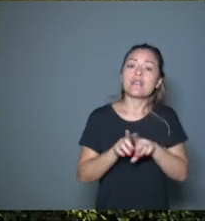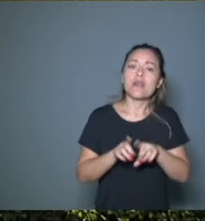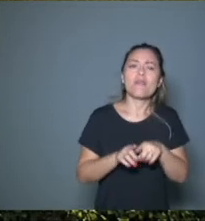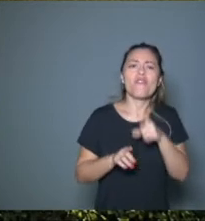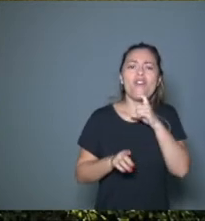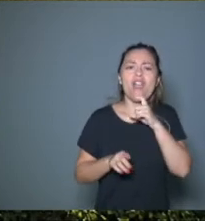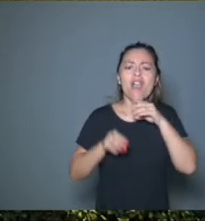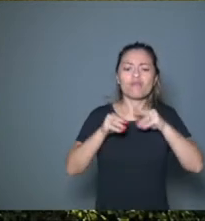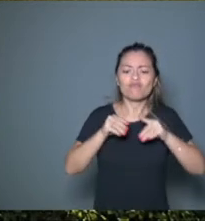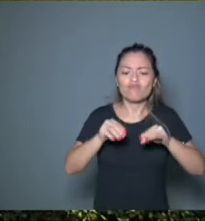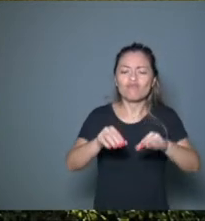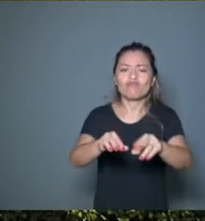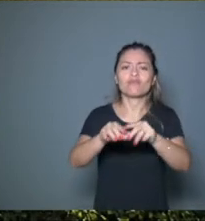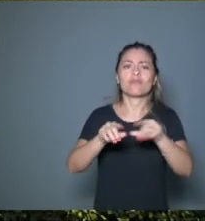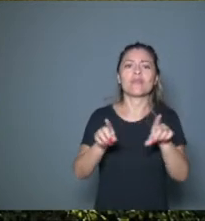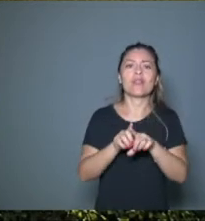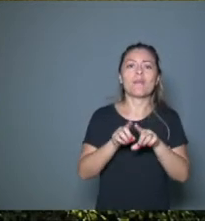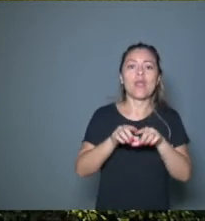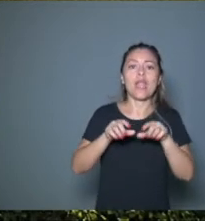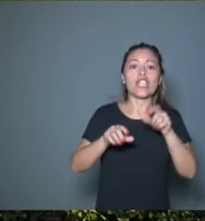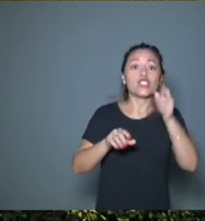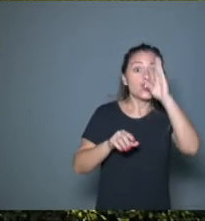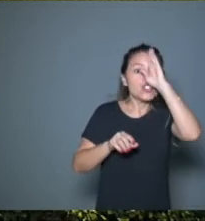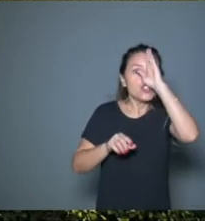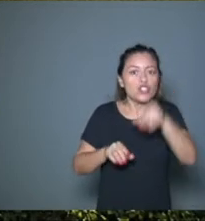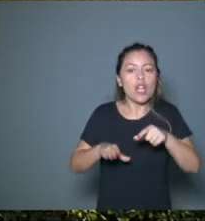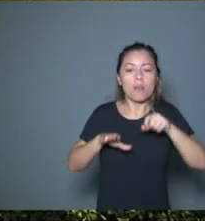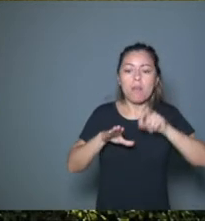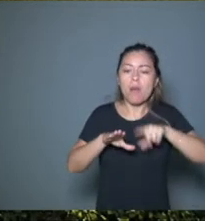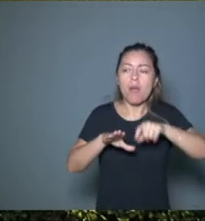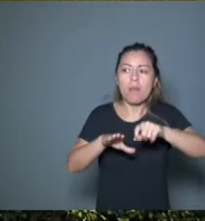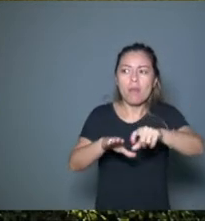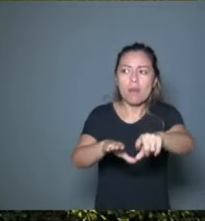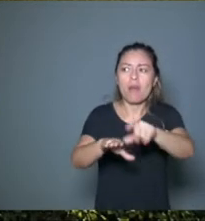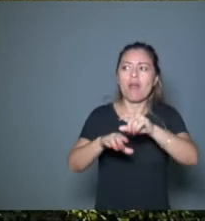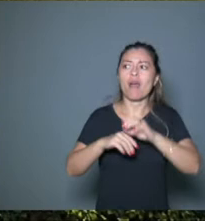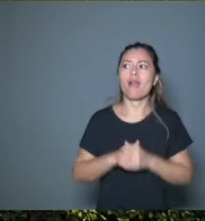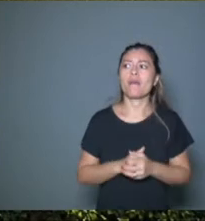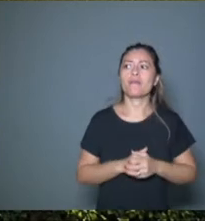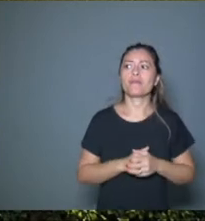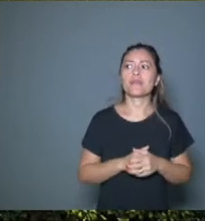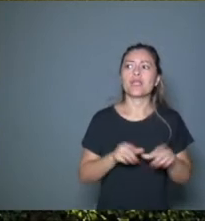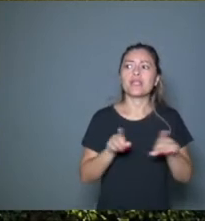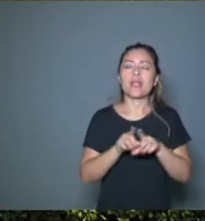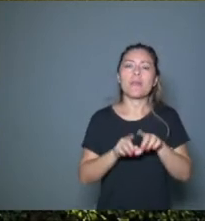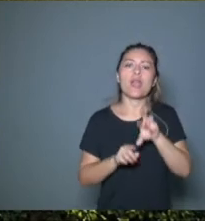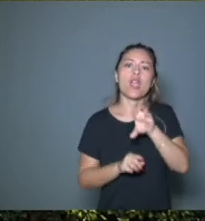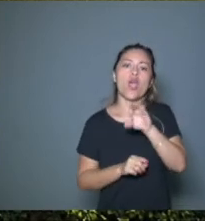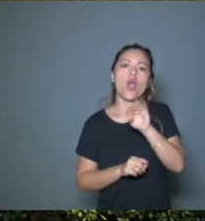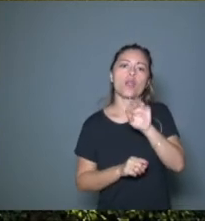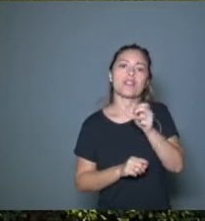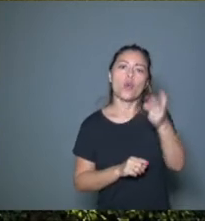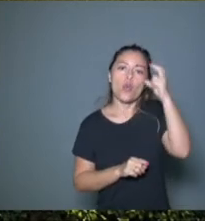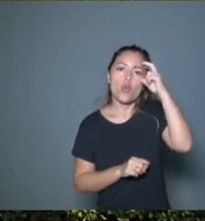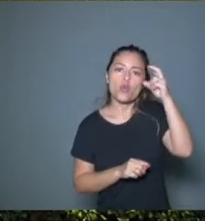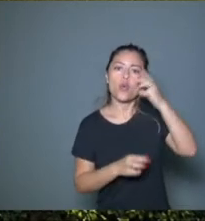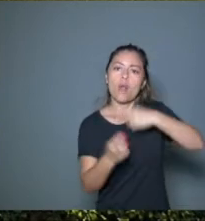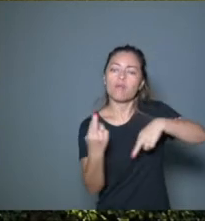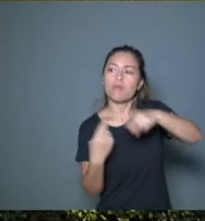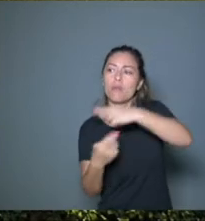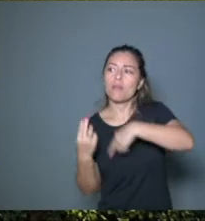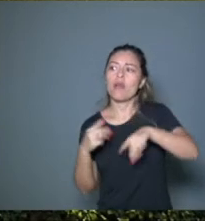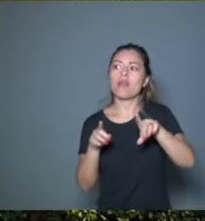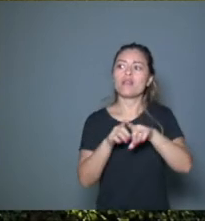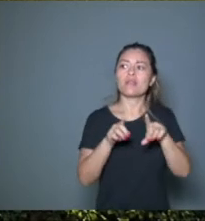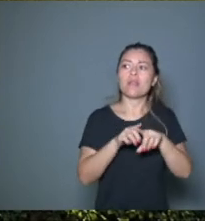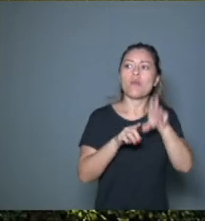plantio direto, tá? A integração lavoura-pecuária, que já foi falado, rotação de culturas,